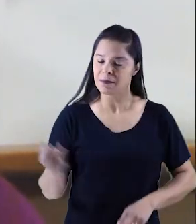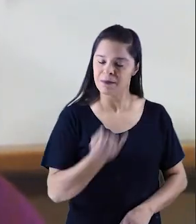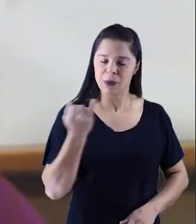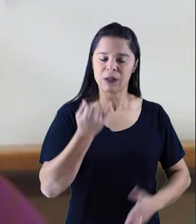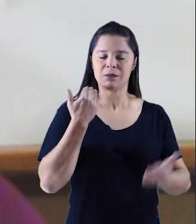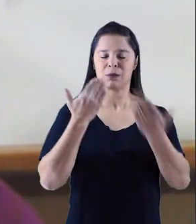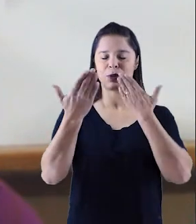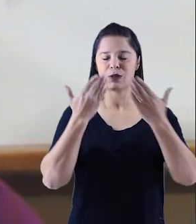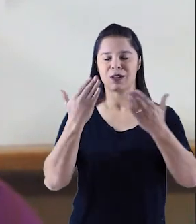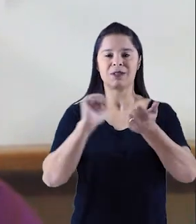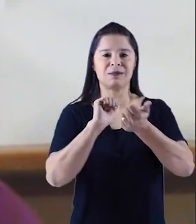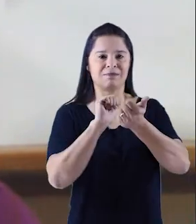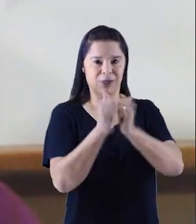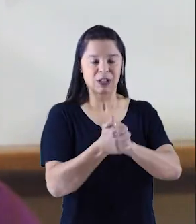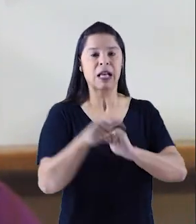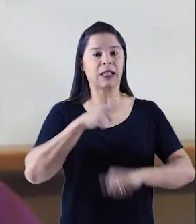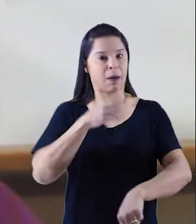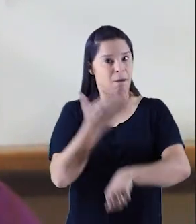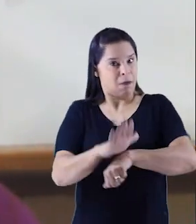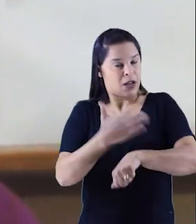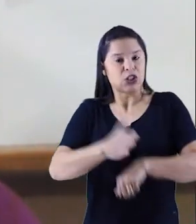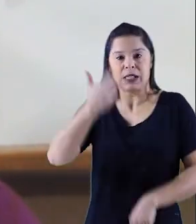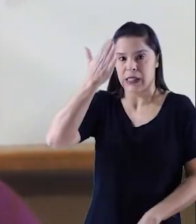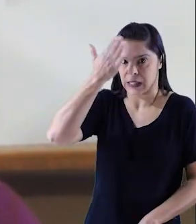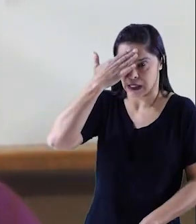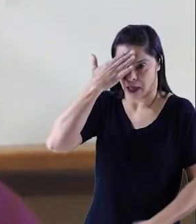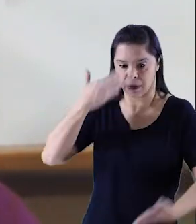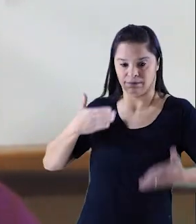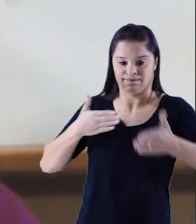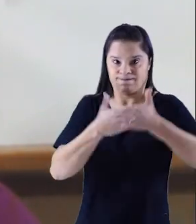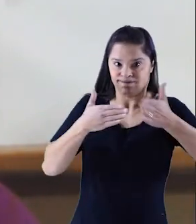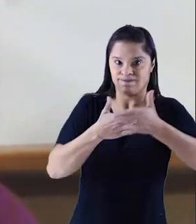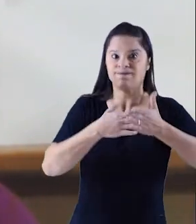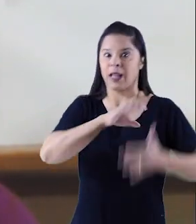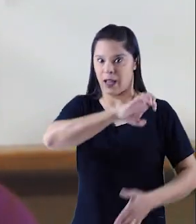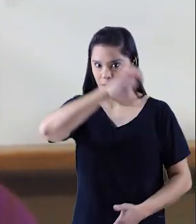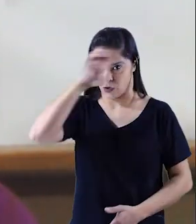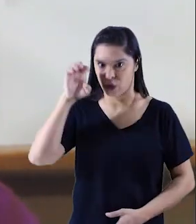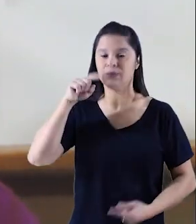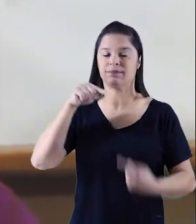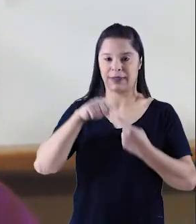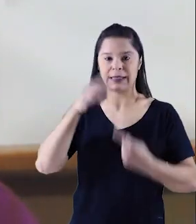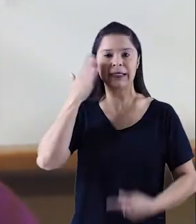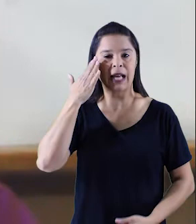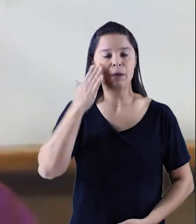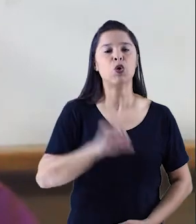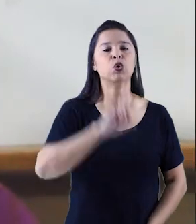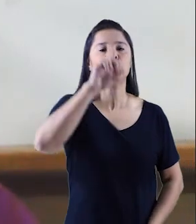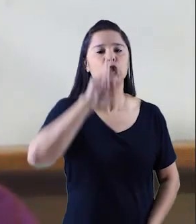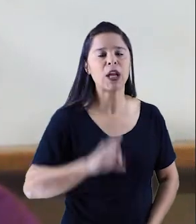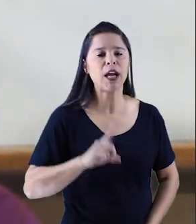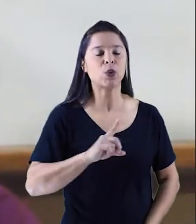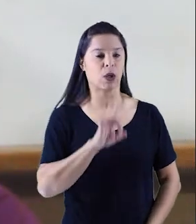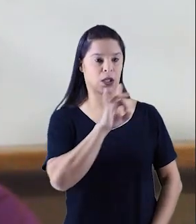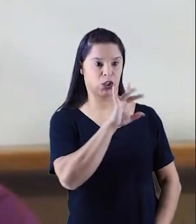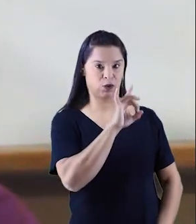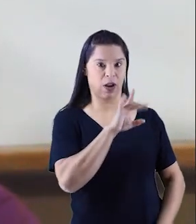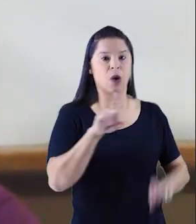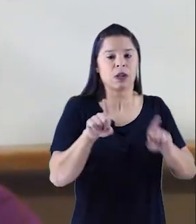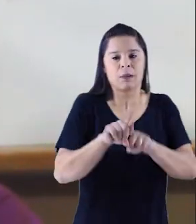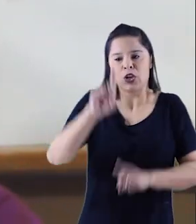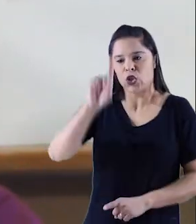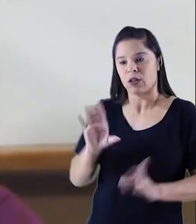psicólogo do esporte, na sua prática, saiba os seus limites éticos relativos aos direitos, tanto individuais